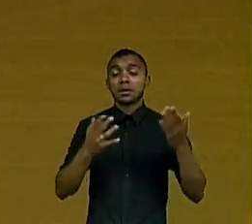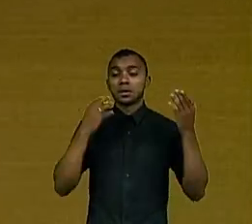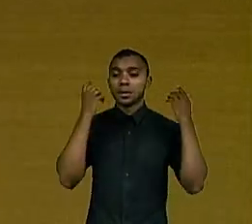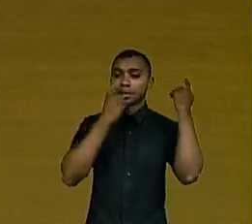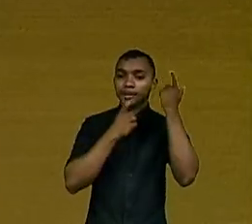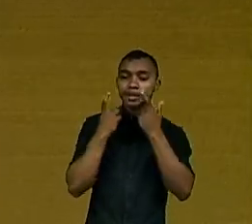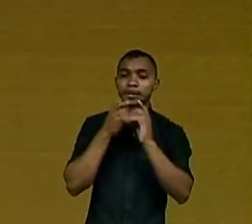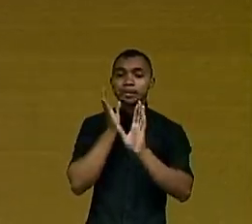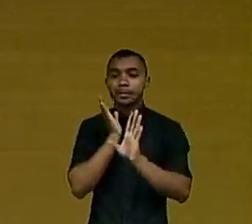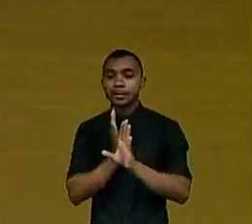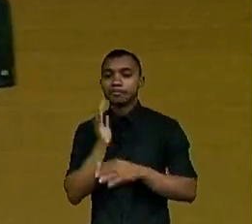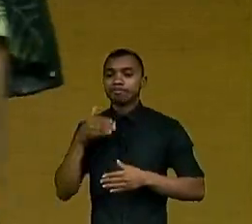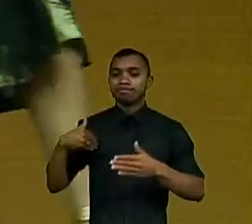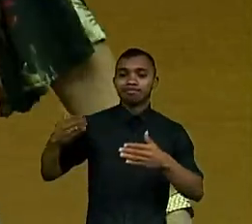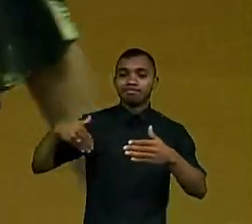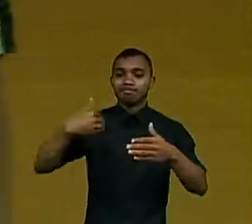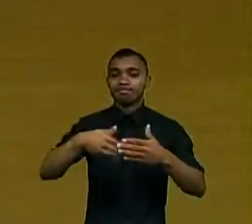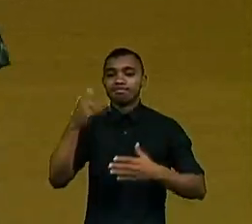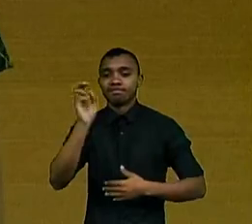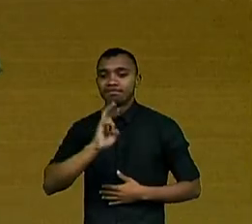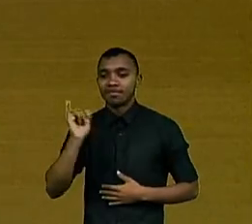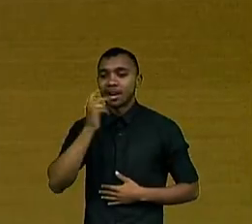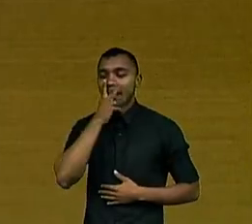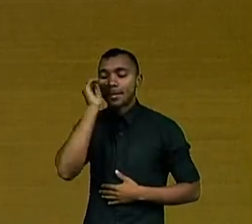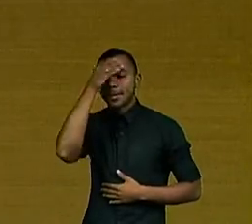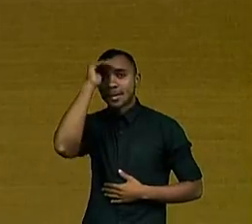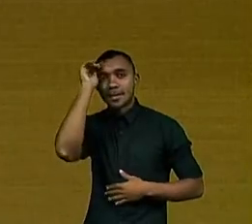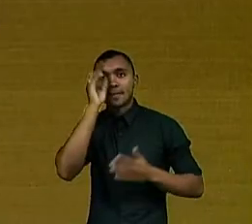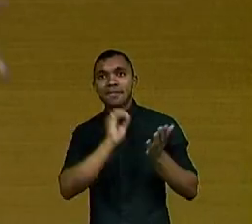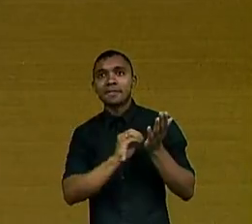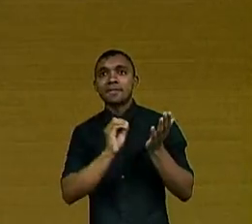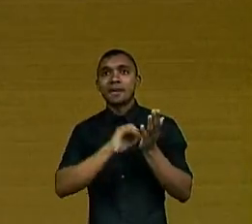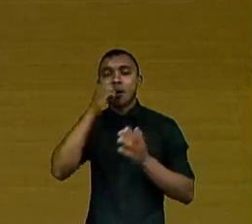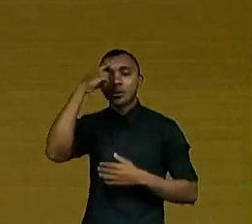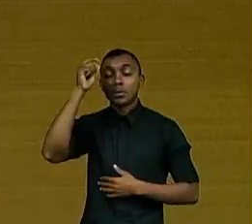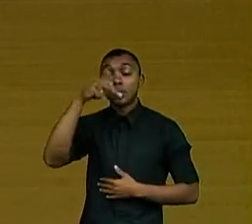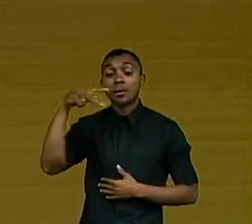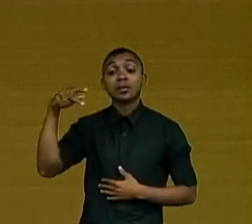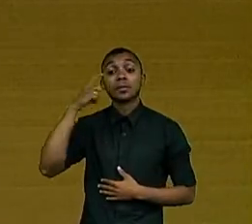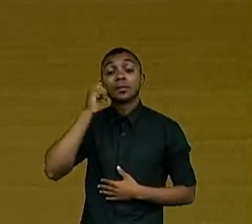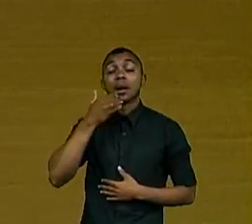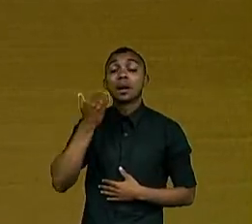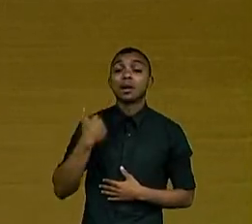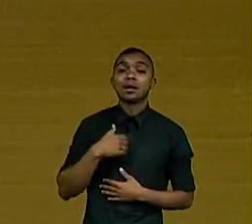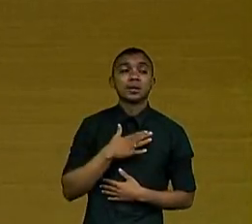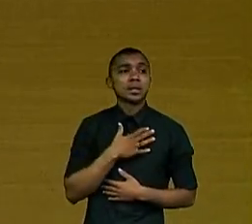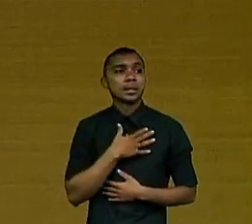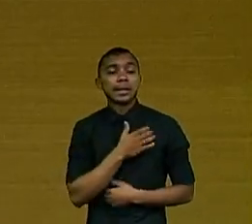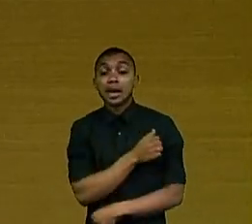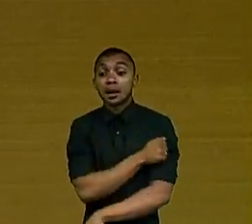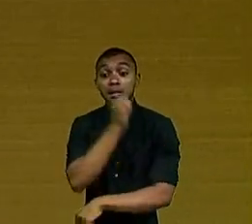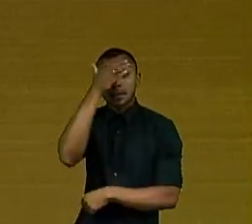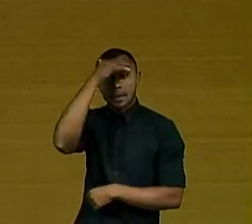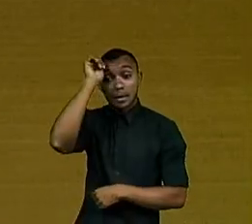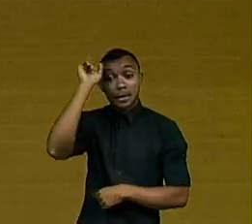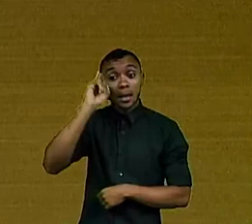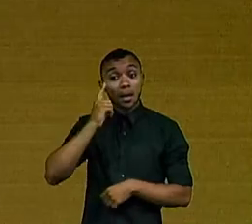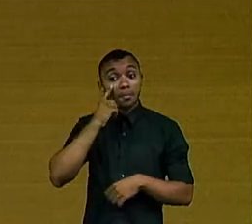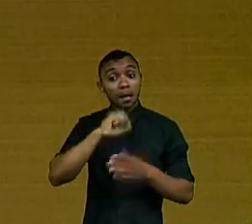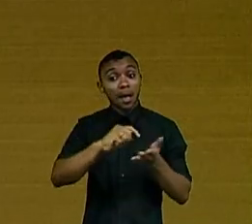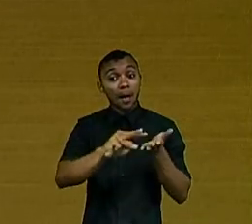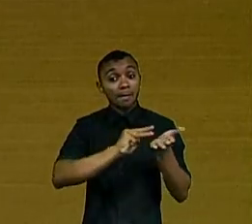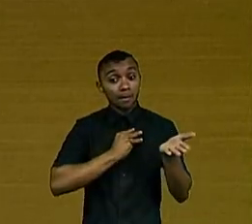se aproximam por aí né estão esquecendo de Dia dos Professores viu os meus alunos não esqueçam de mandar uma mensagem viu